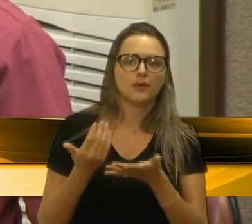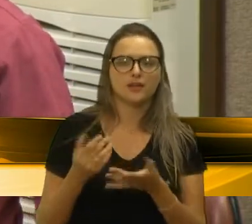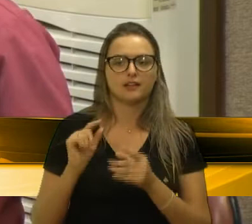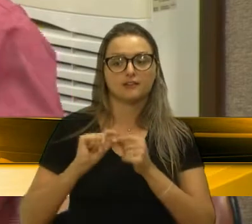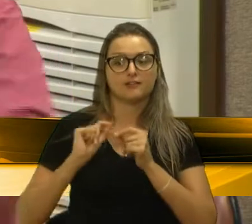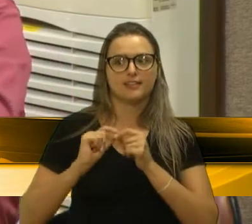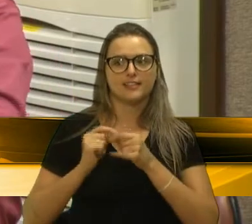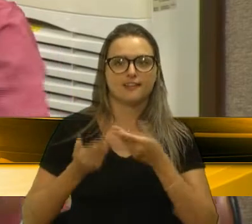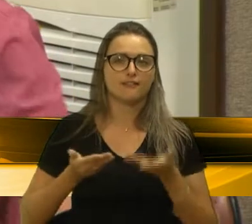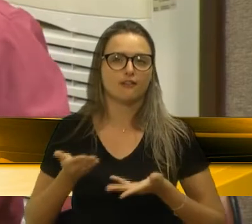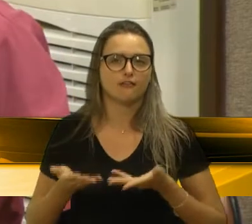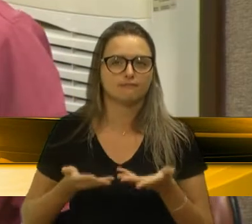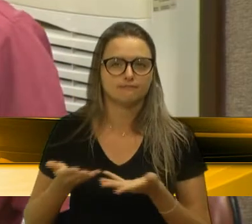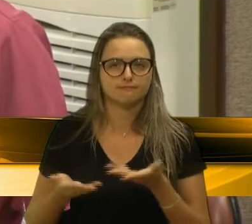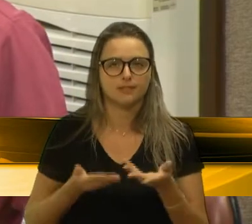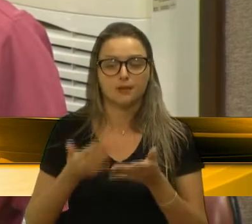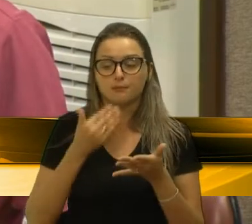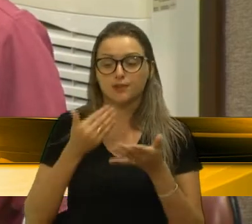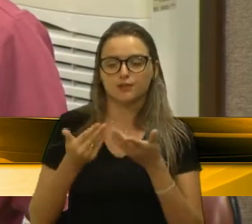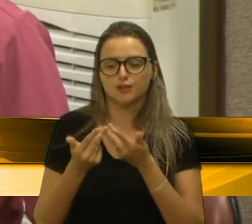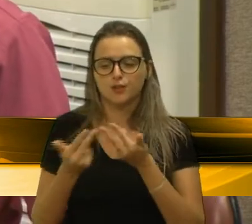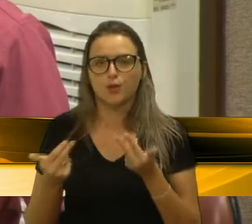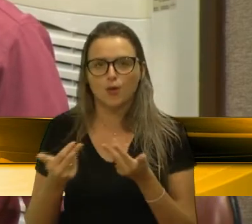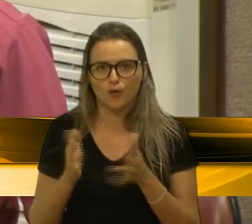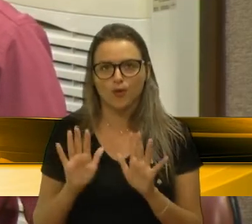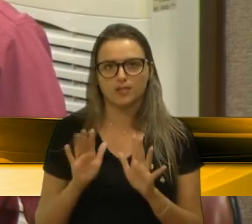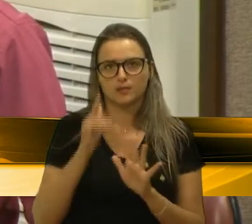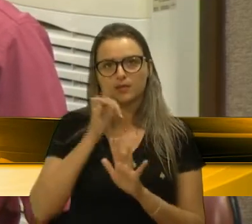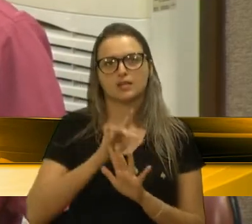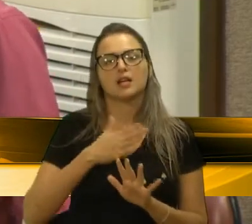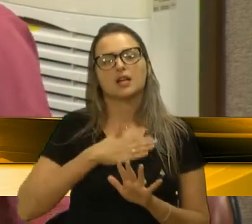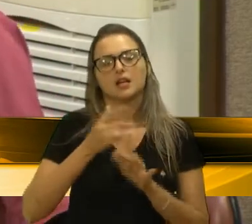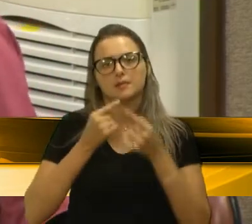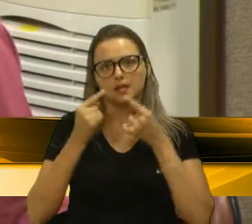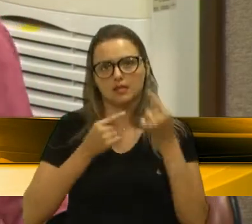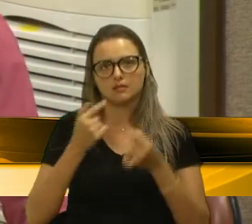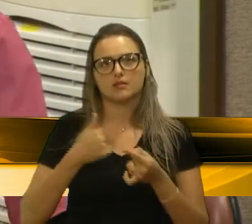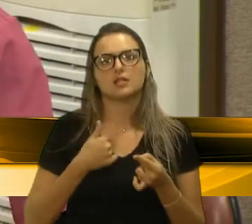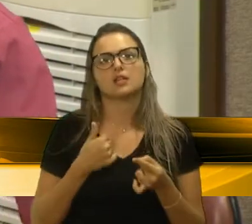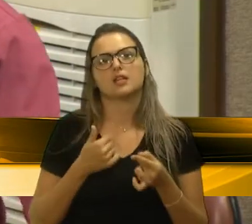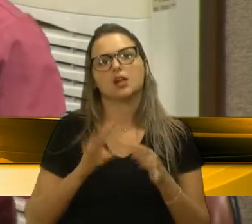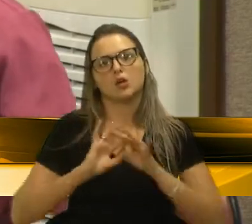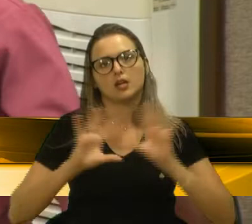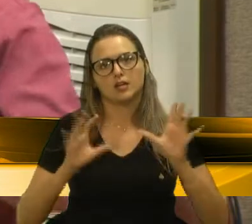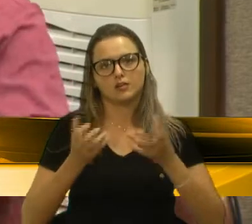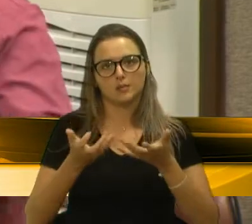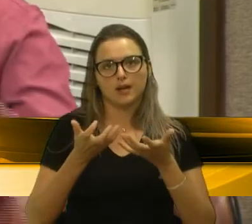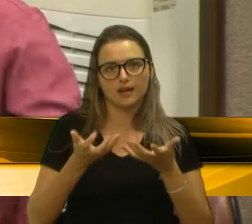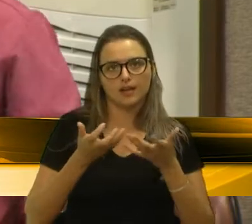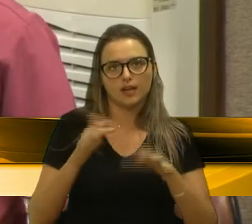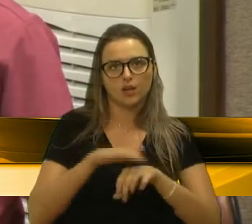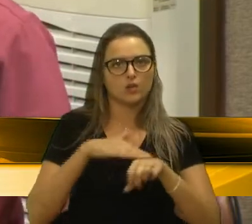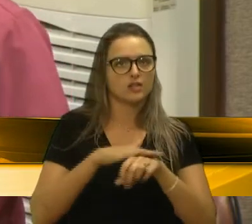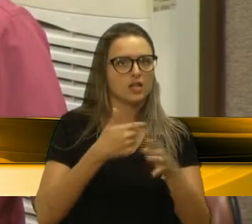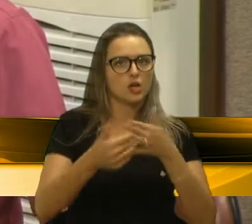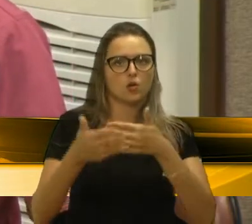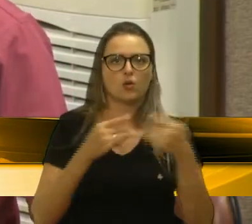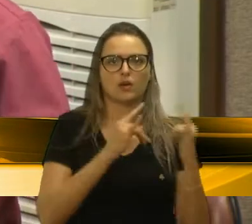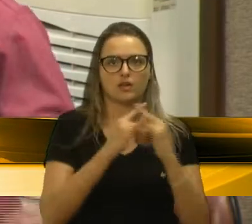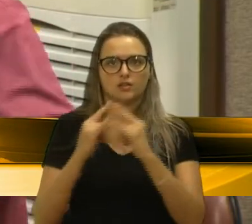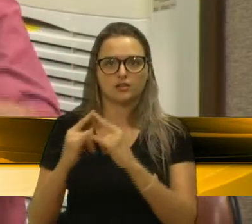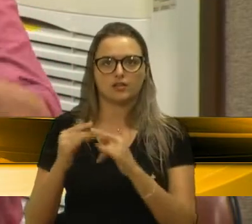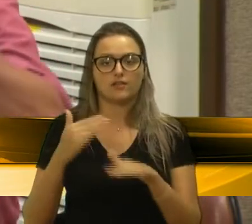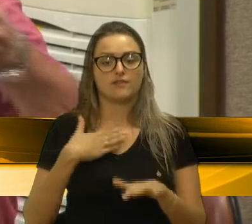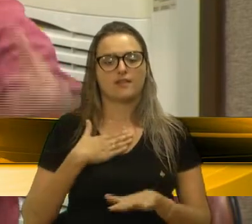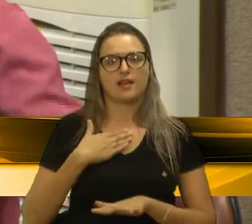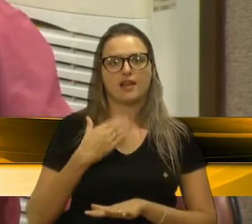não fique pedindo coisinhas então vai a minha crítica que também entrou com disposição para quem quiser conversar comigo de qualquer entidade e ver me convencer que